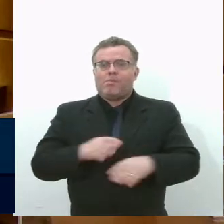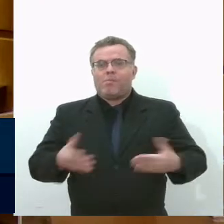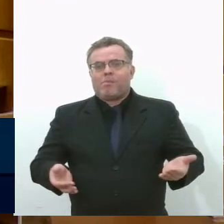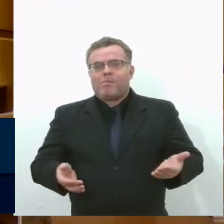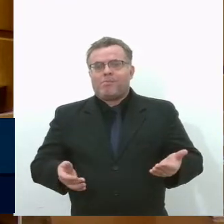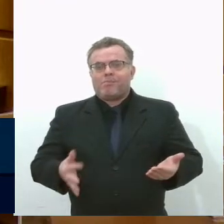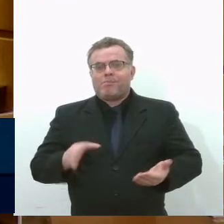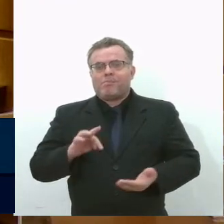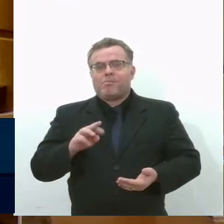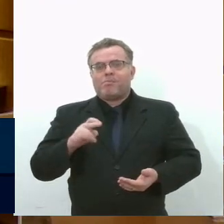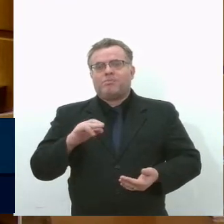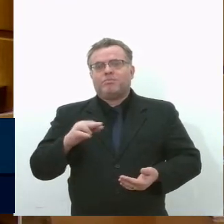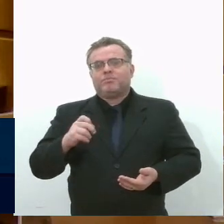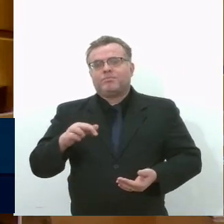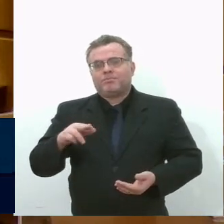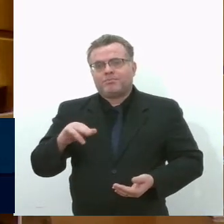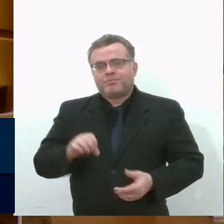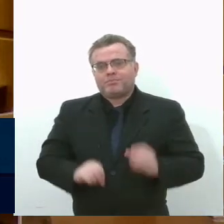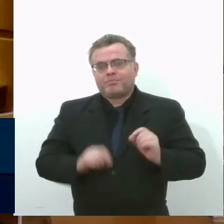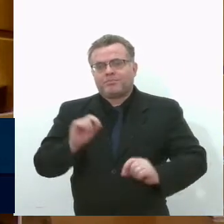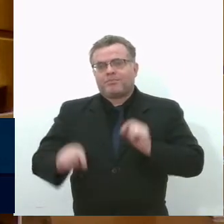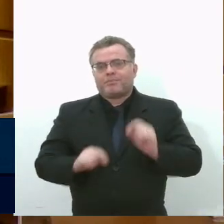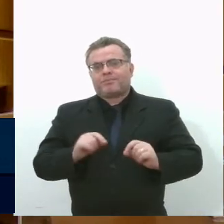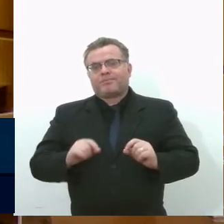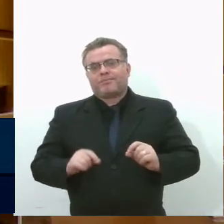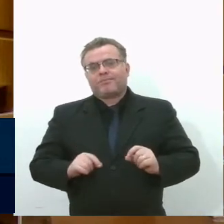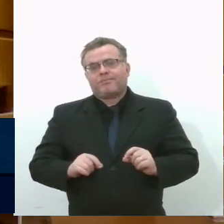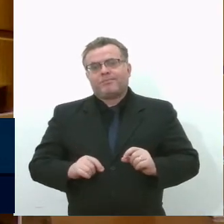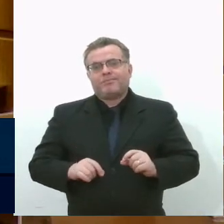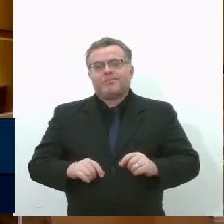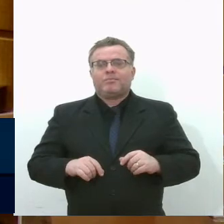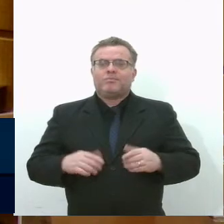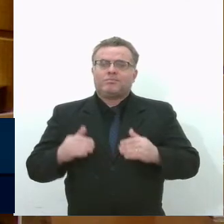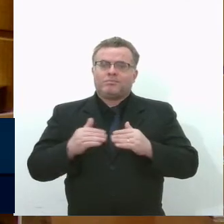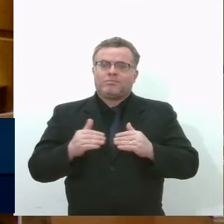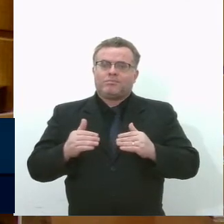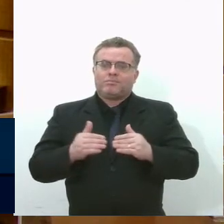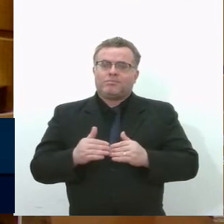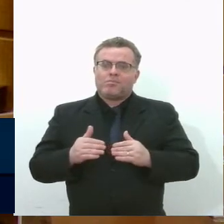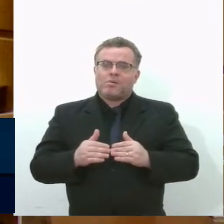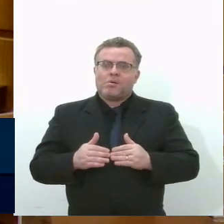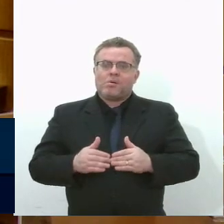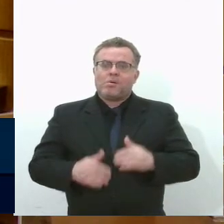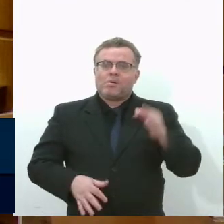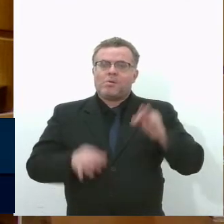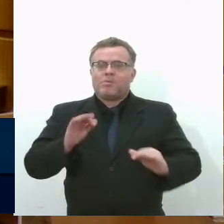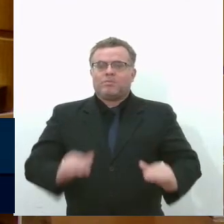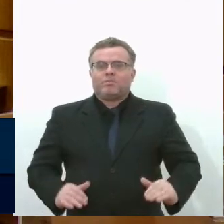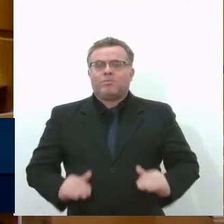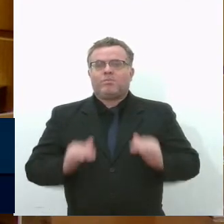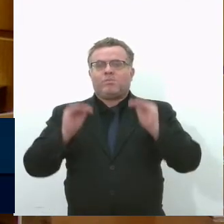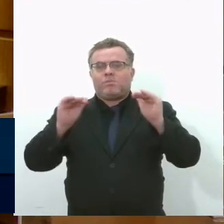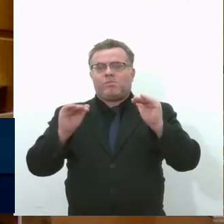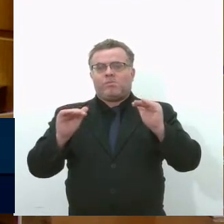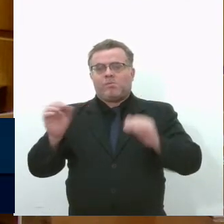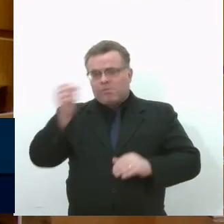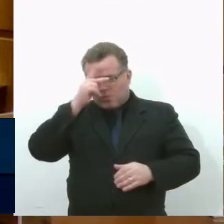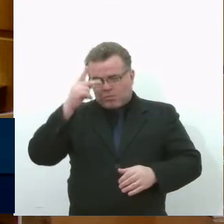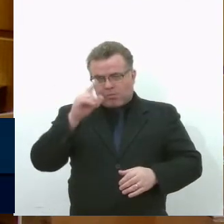Tributariamente, o direito diz que, de acordo com a decisão do Supremo, nem o prefeito de Aracaju,